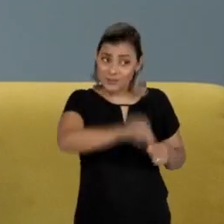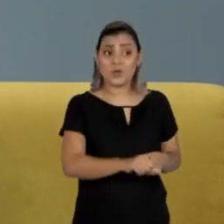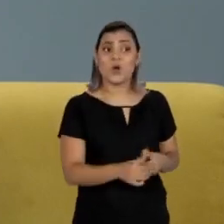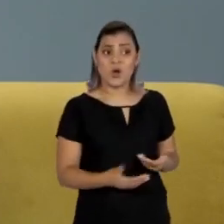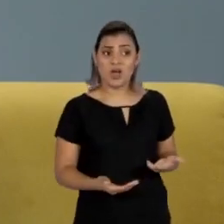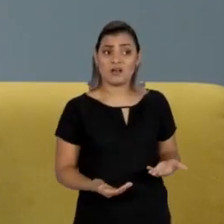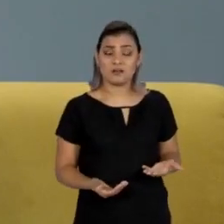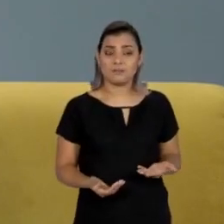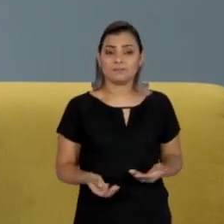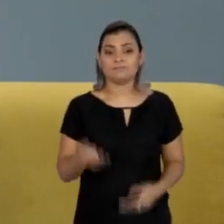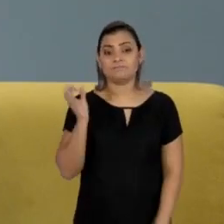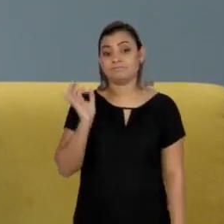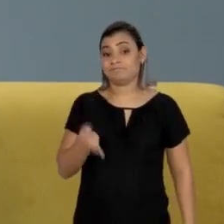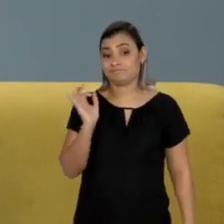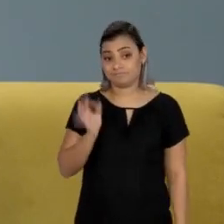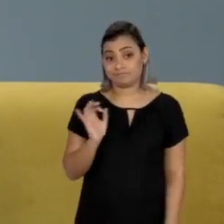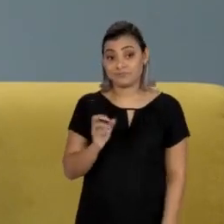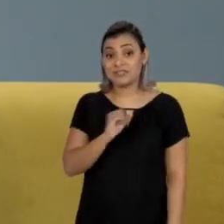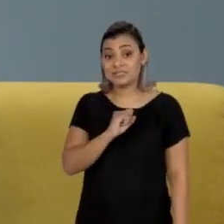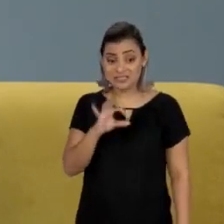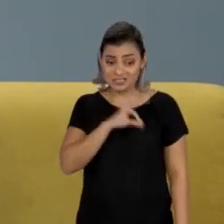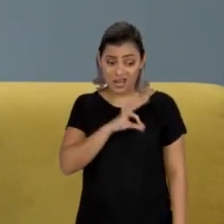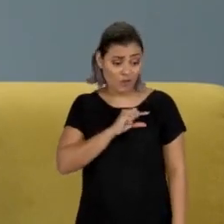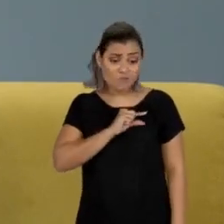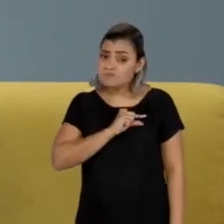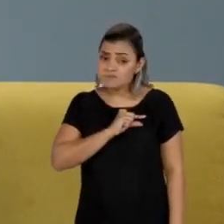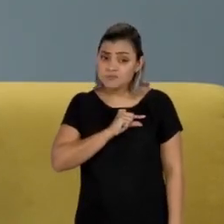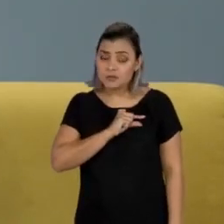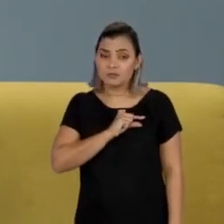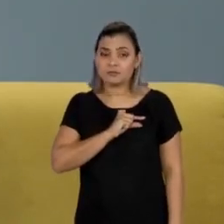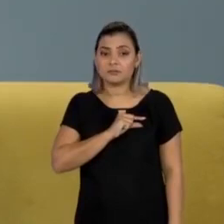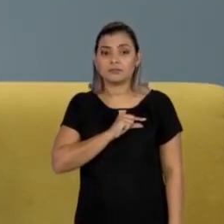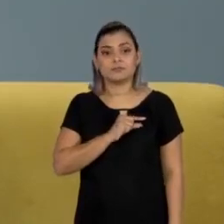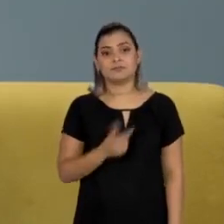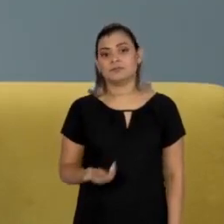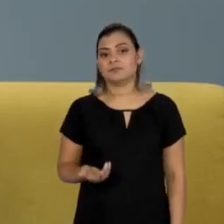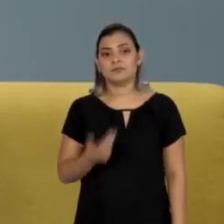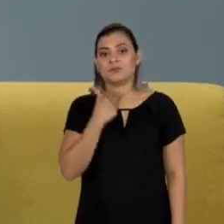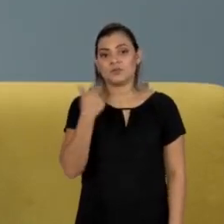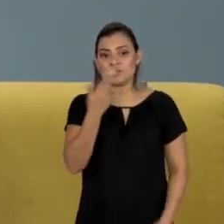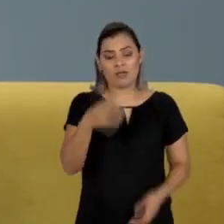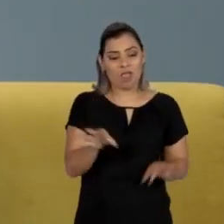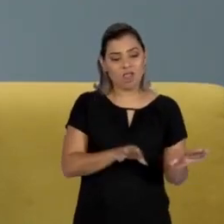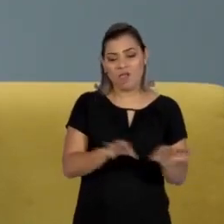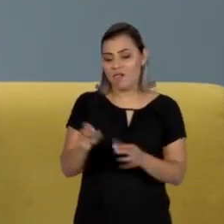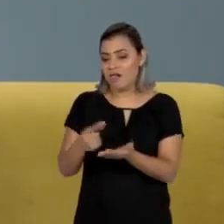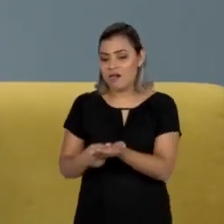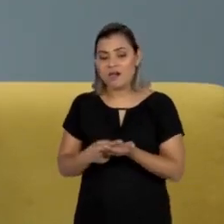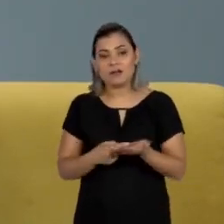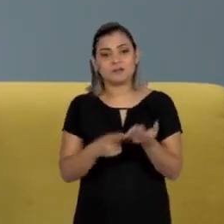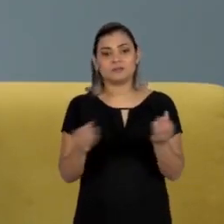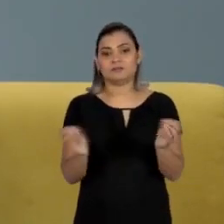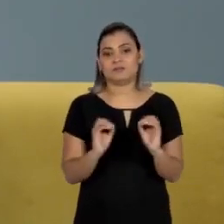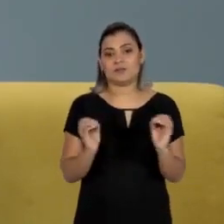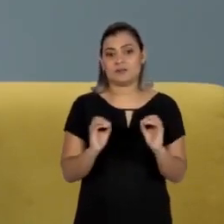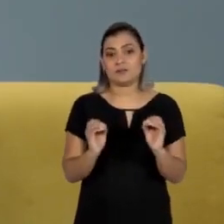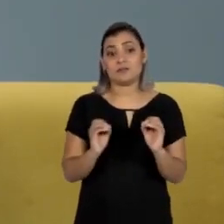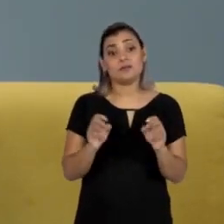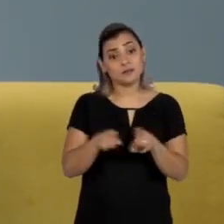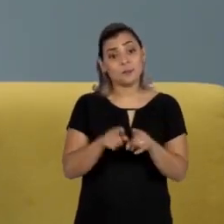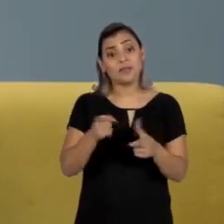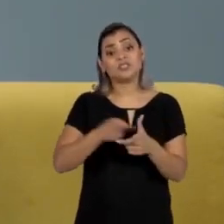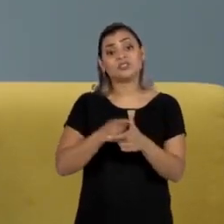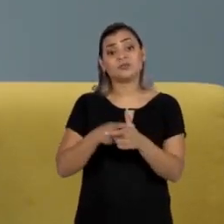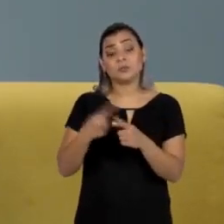Correto? Exatamente. Então, quanto menor a renda, menos mobilidade a pessoa tem para fazer, inclusive dívidas,